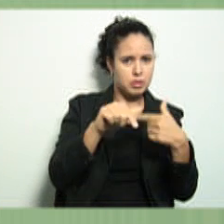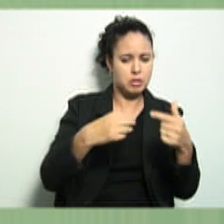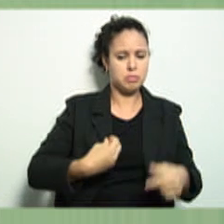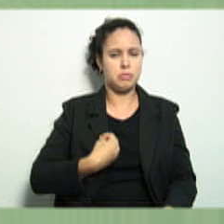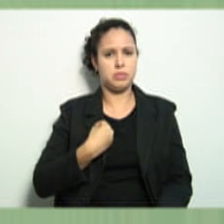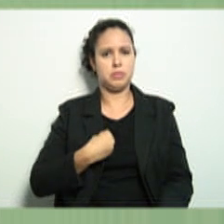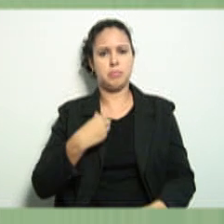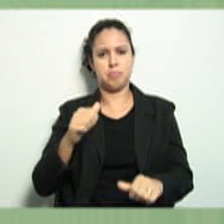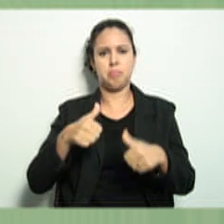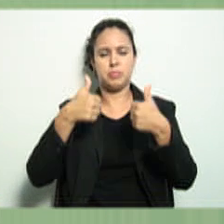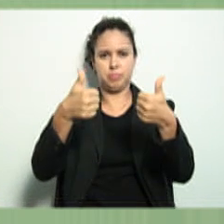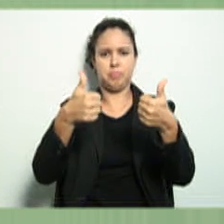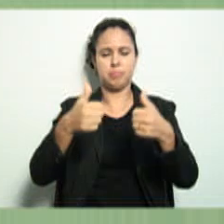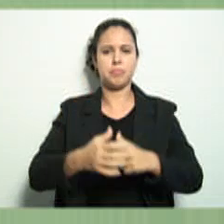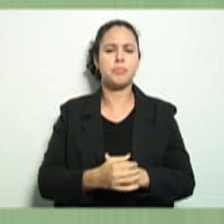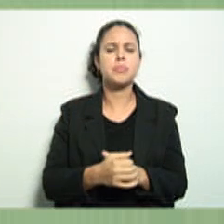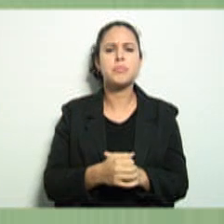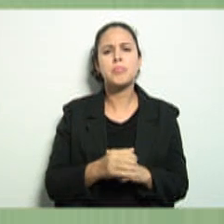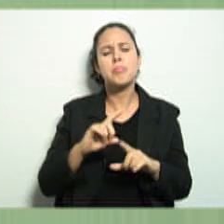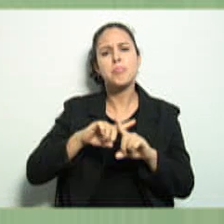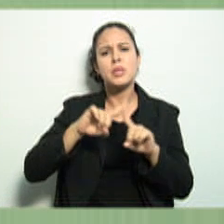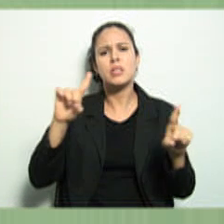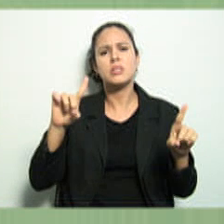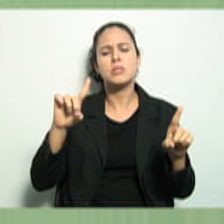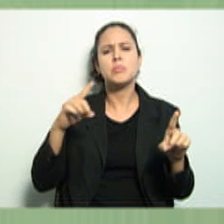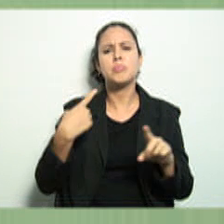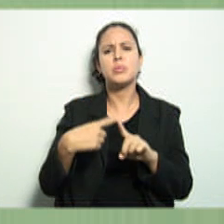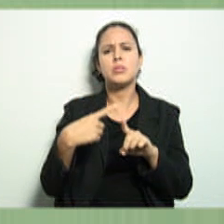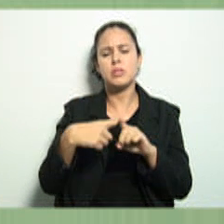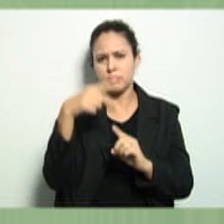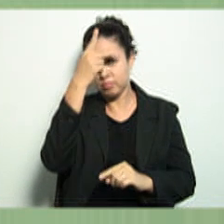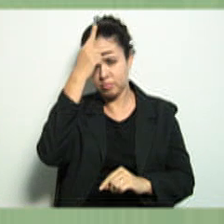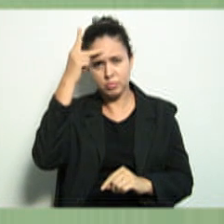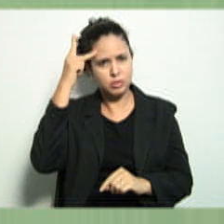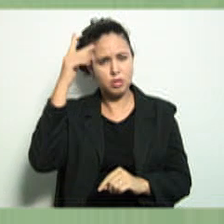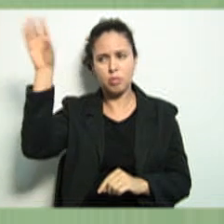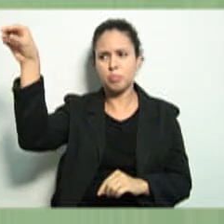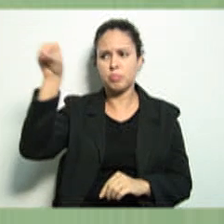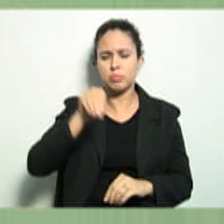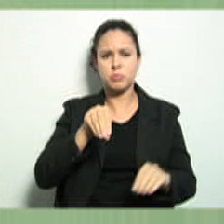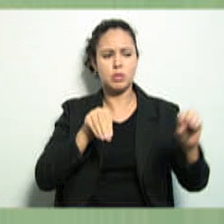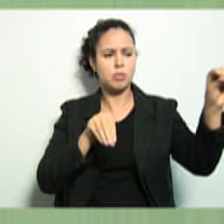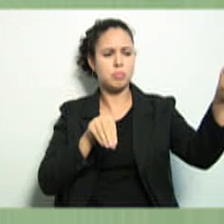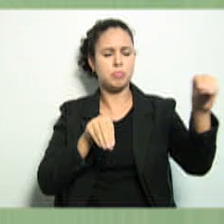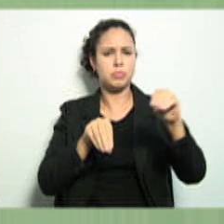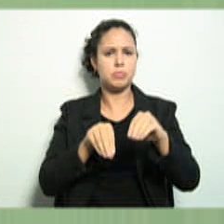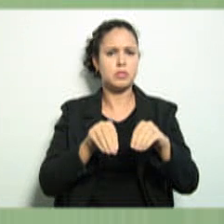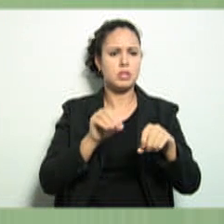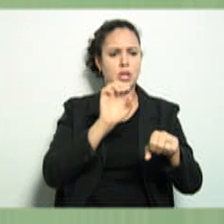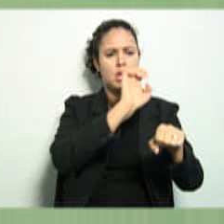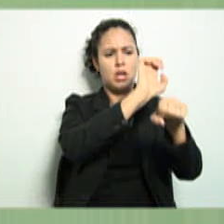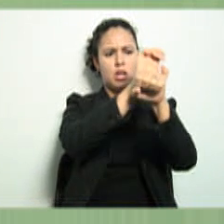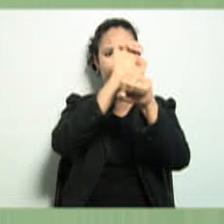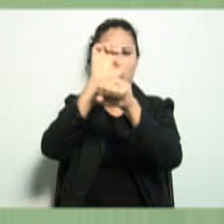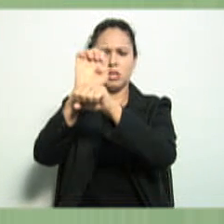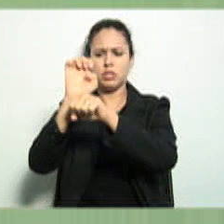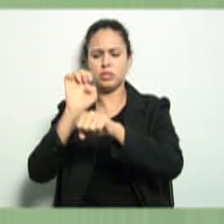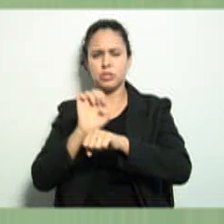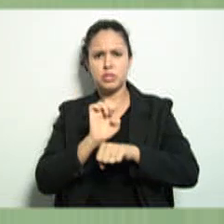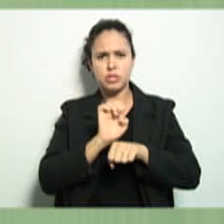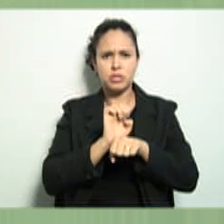Mas o que levou pessoas a migrarem para regiões tão distantes e diferentes de sua terra